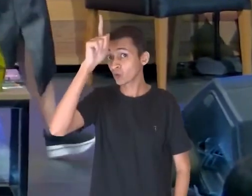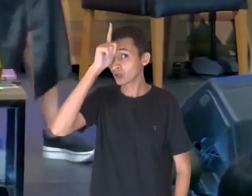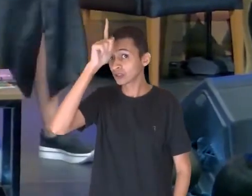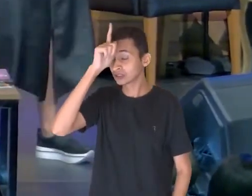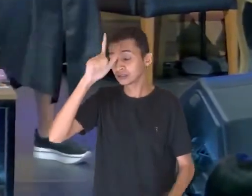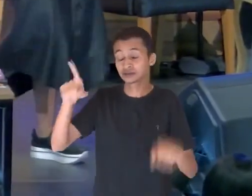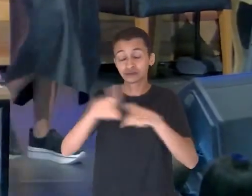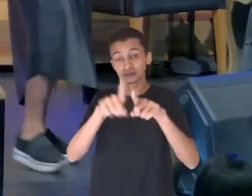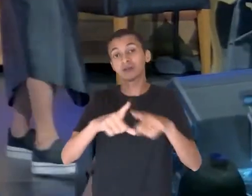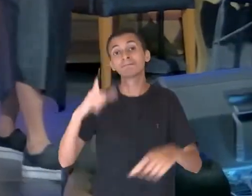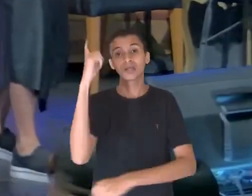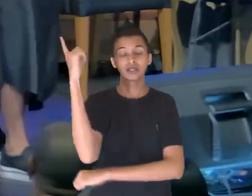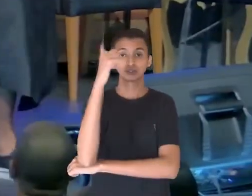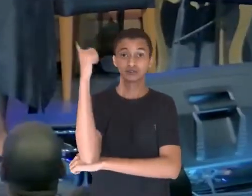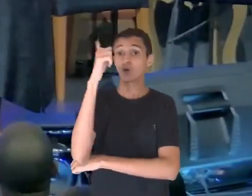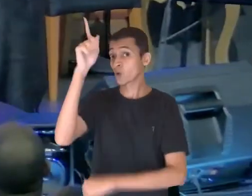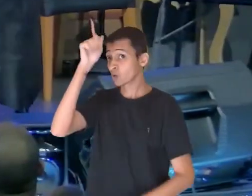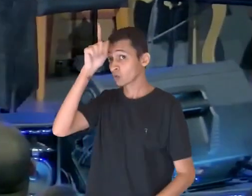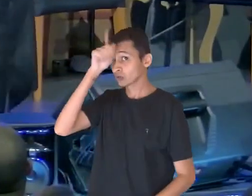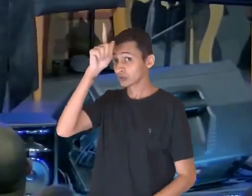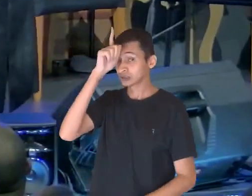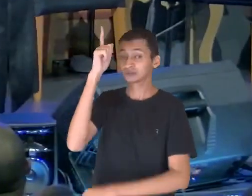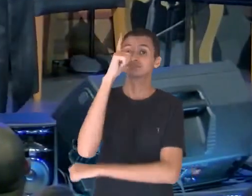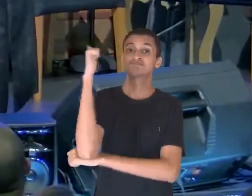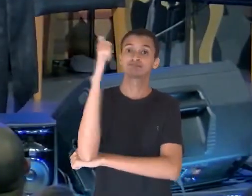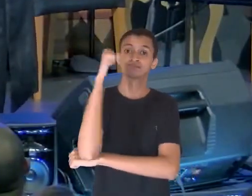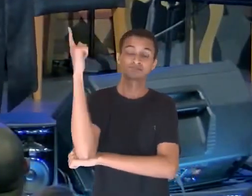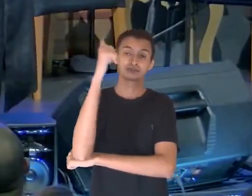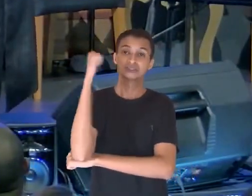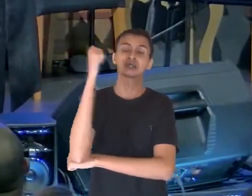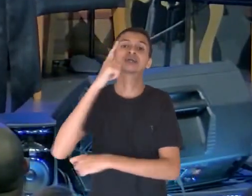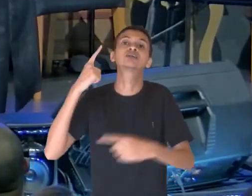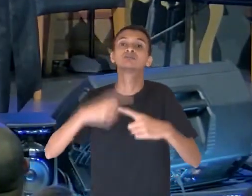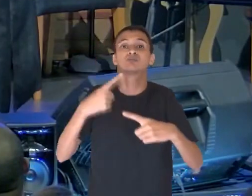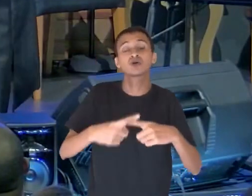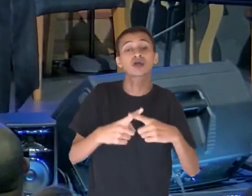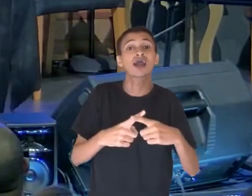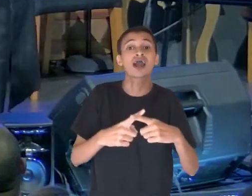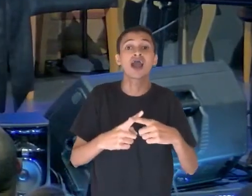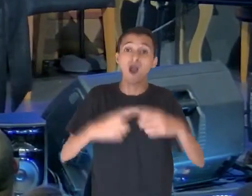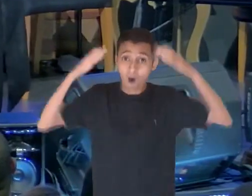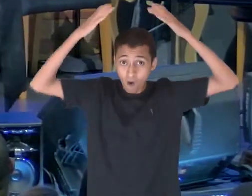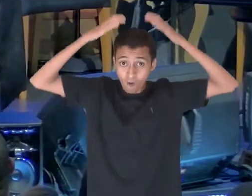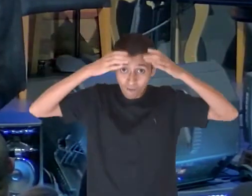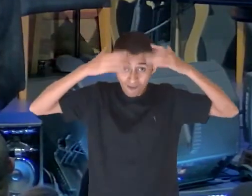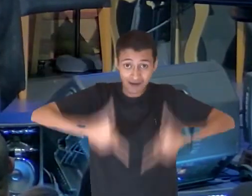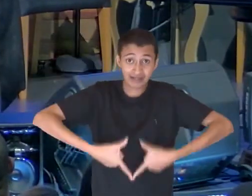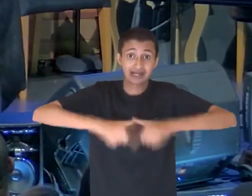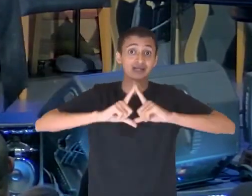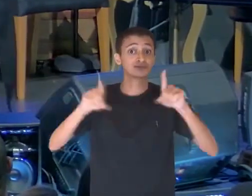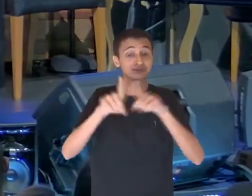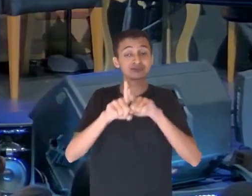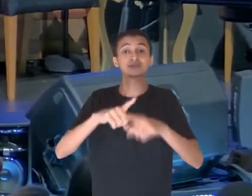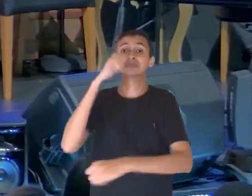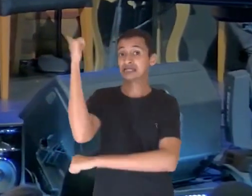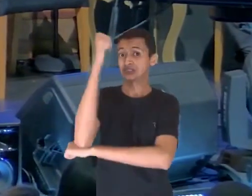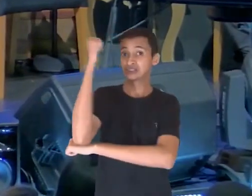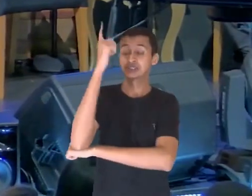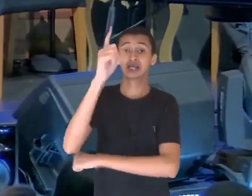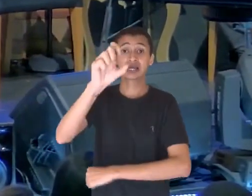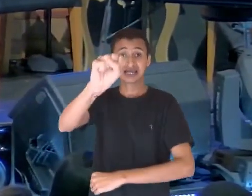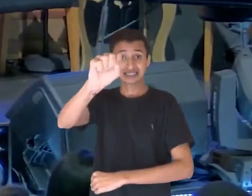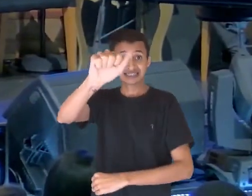um parêntesezinho. Golias era gigante e veio contra Israel, porque o rei de Israel era um gigante. A gente esquece